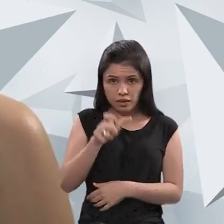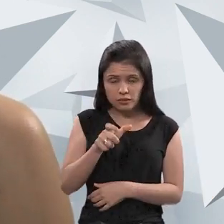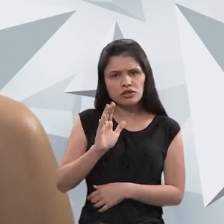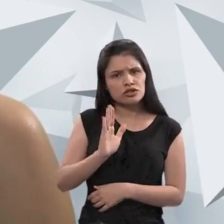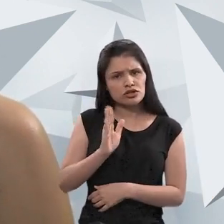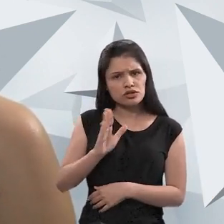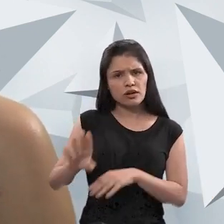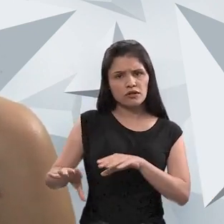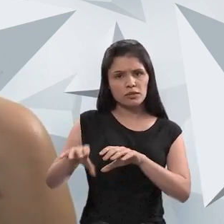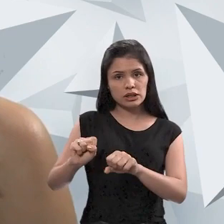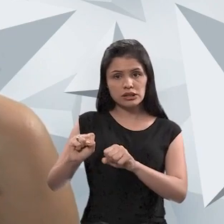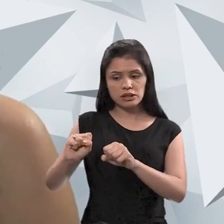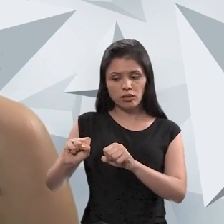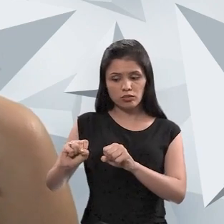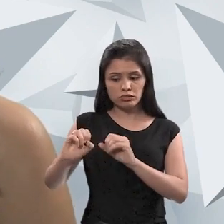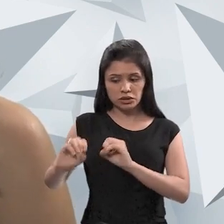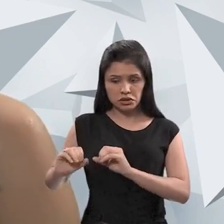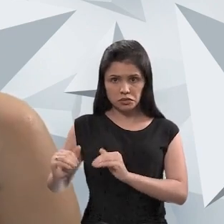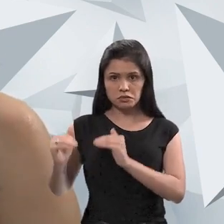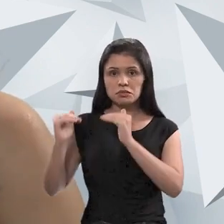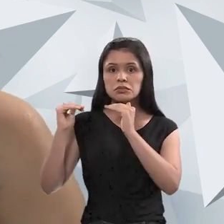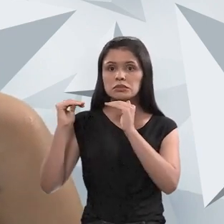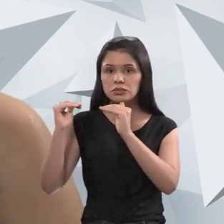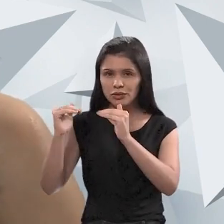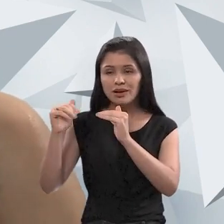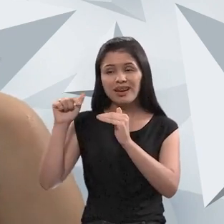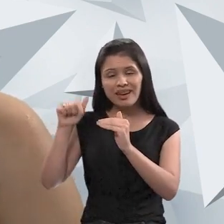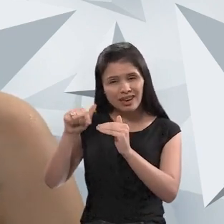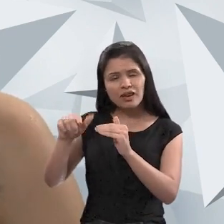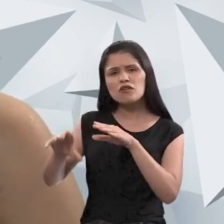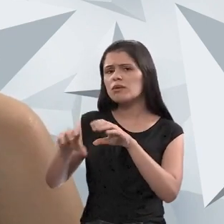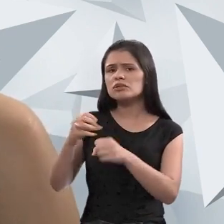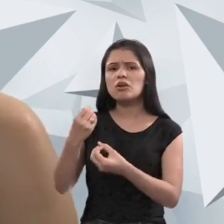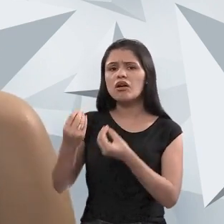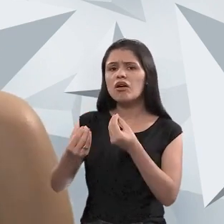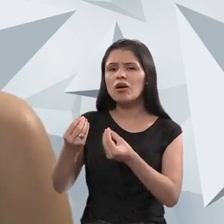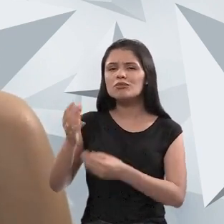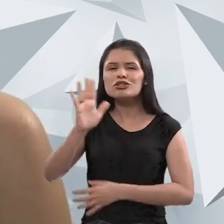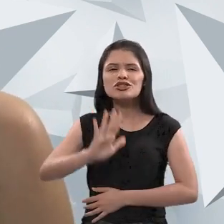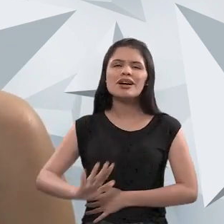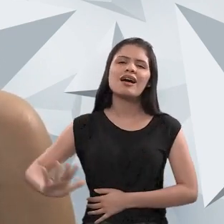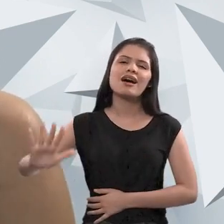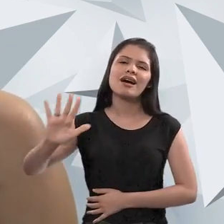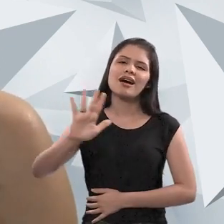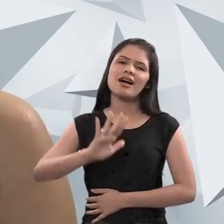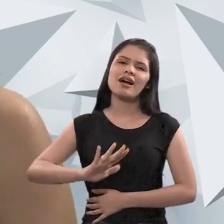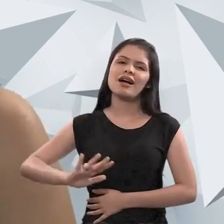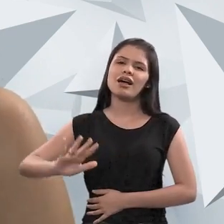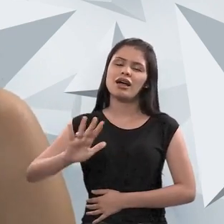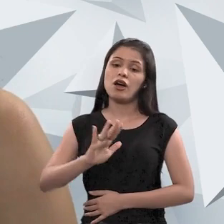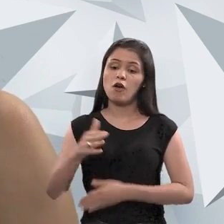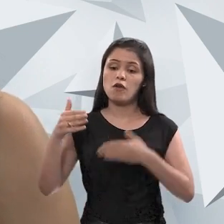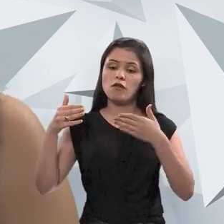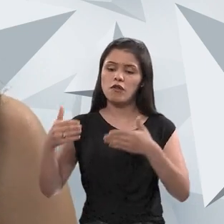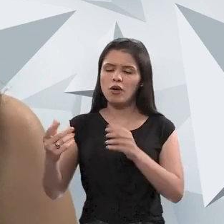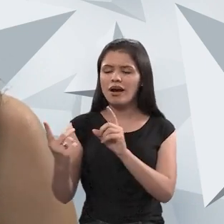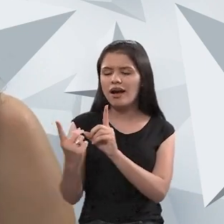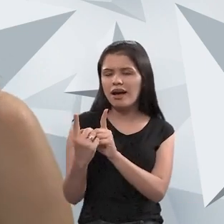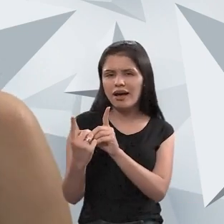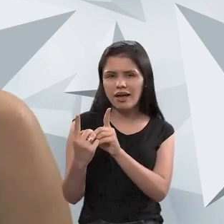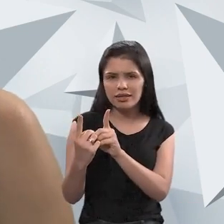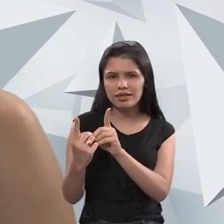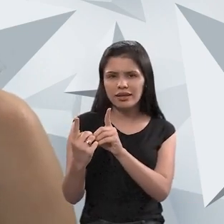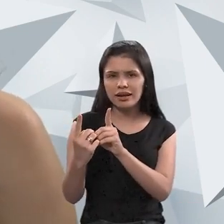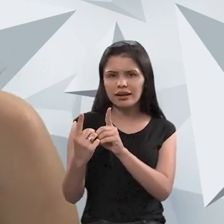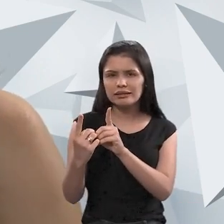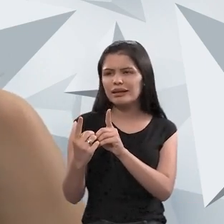formação é mais generalista, então que visa atender todo tipo de esfera